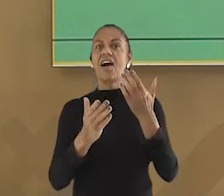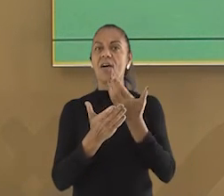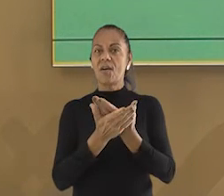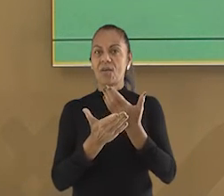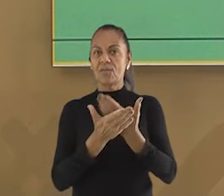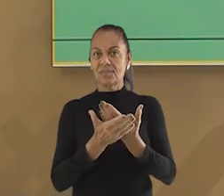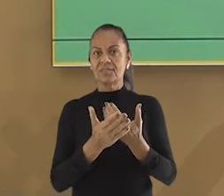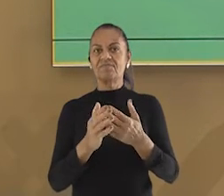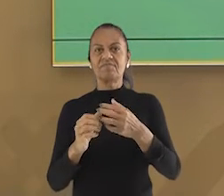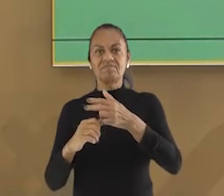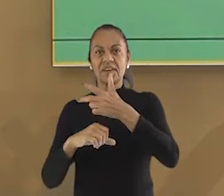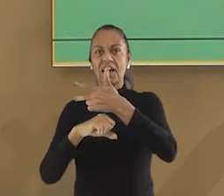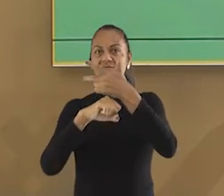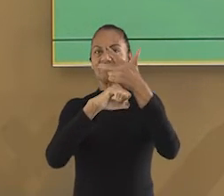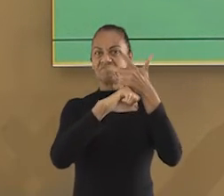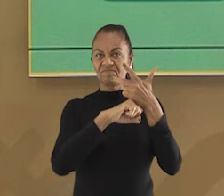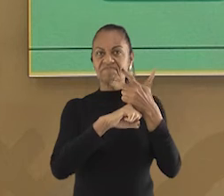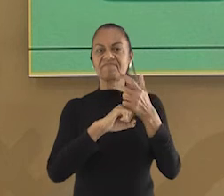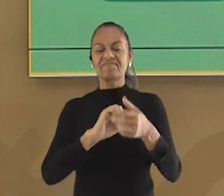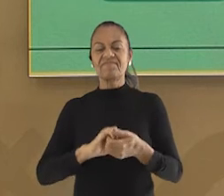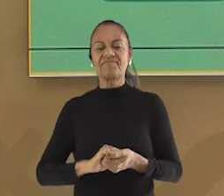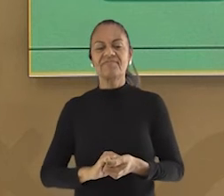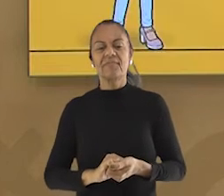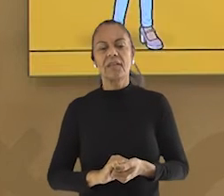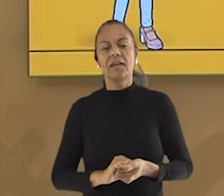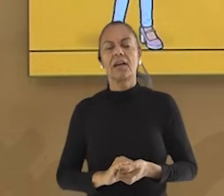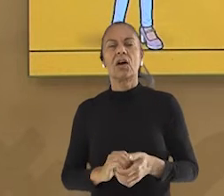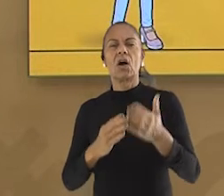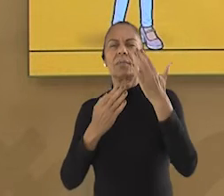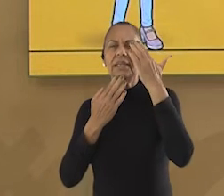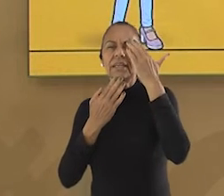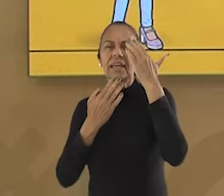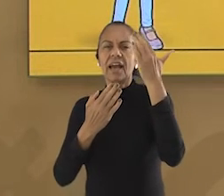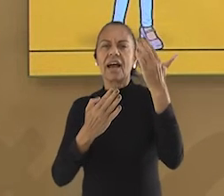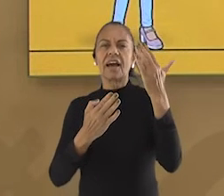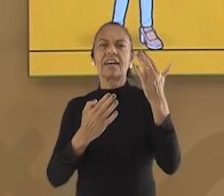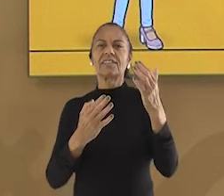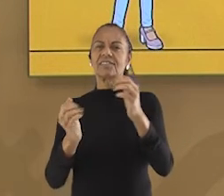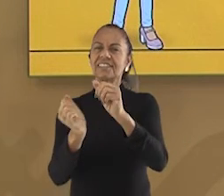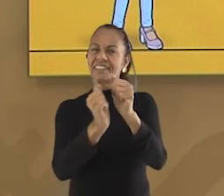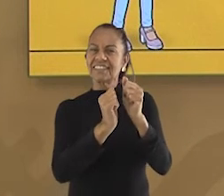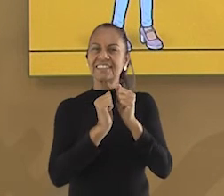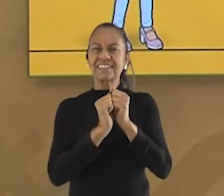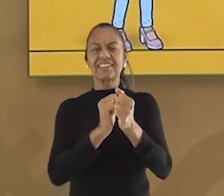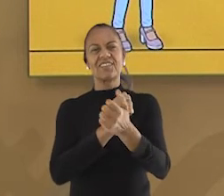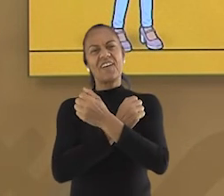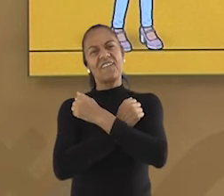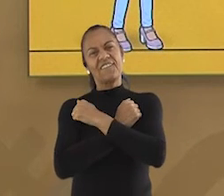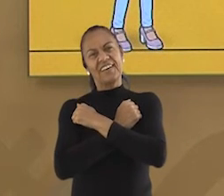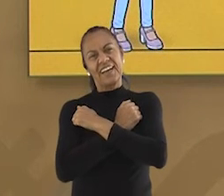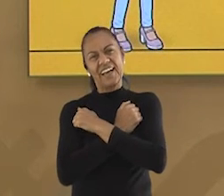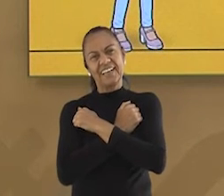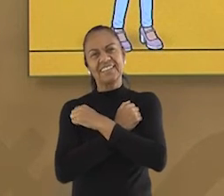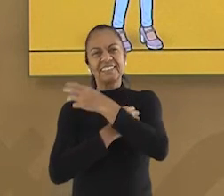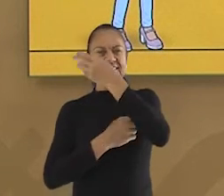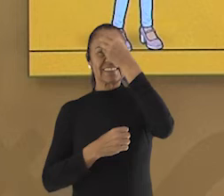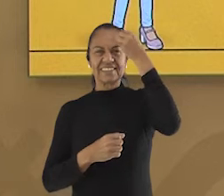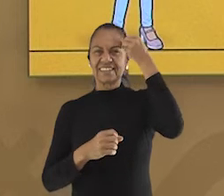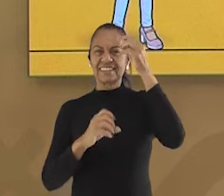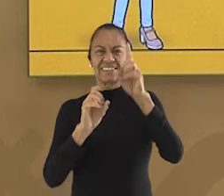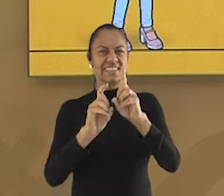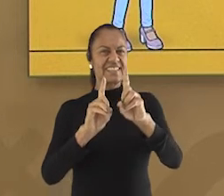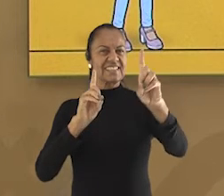aulas e fica por dentro da programação. Muito obrigada pela sua companhia. Um abraço e não se